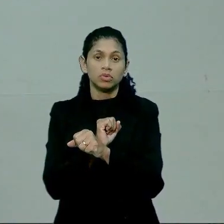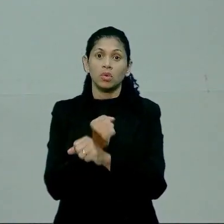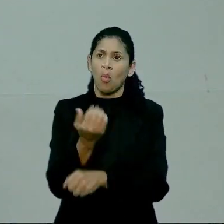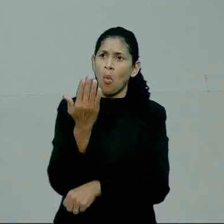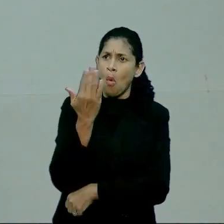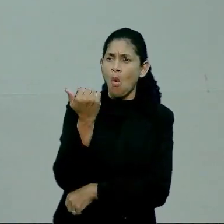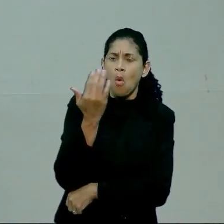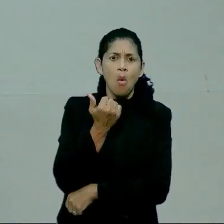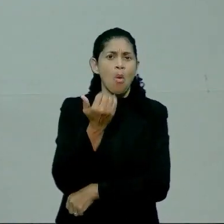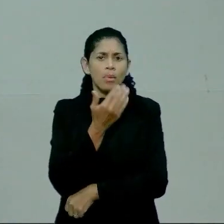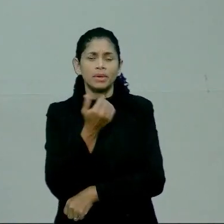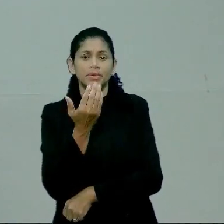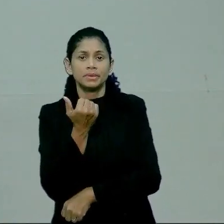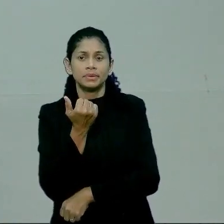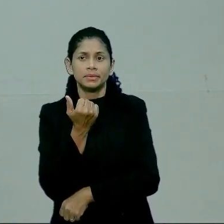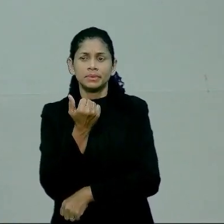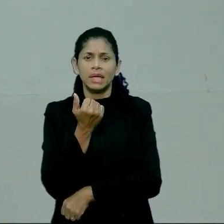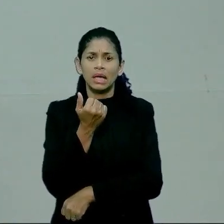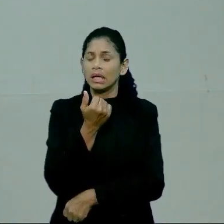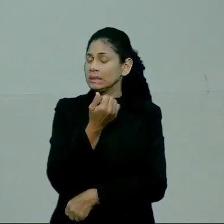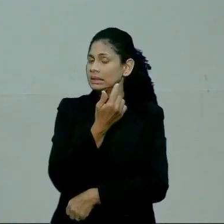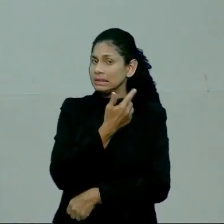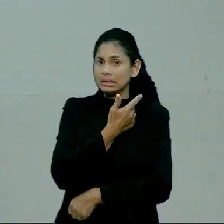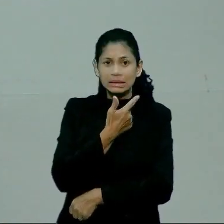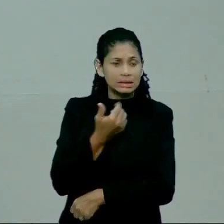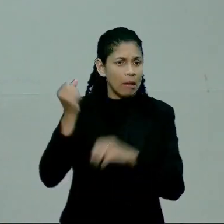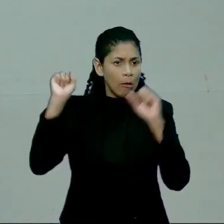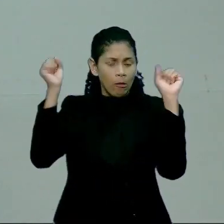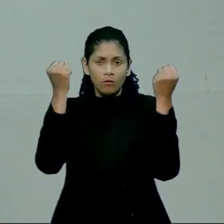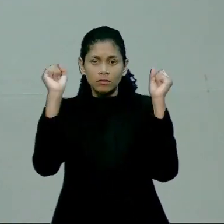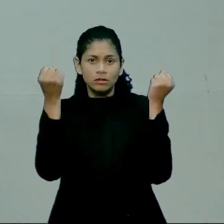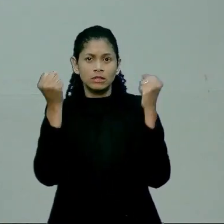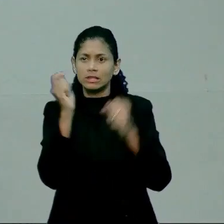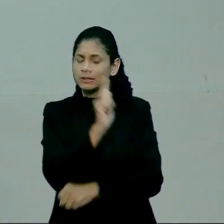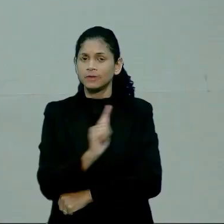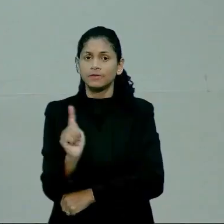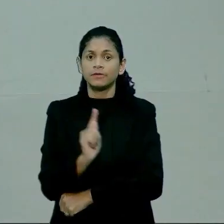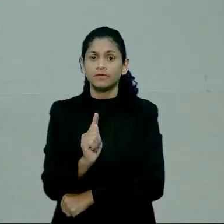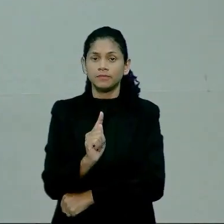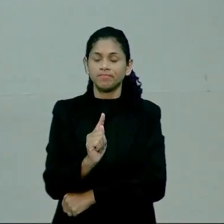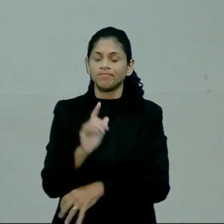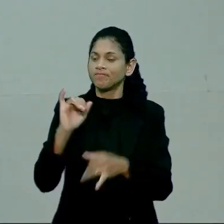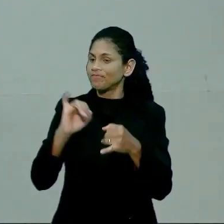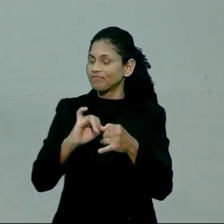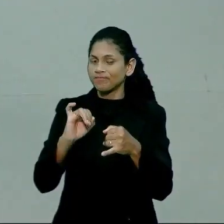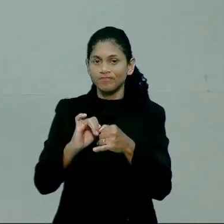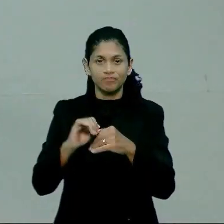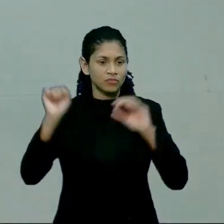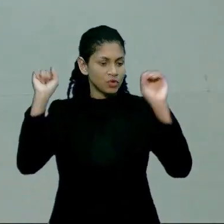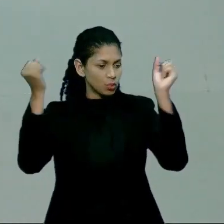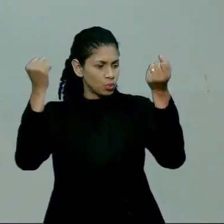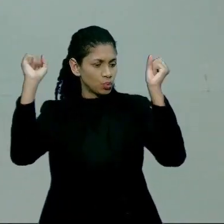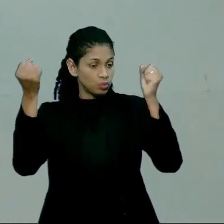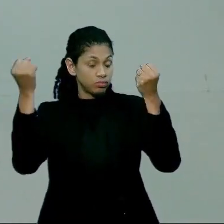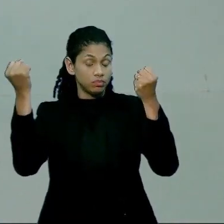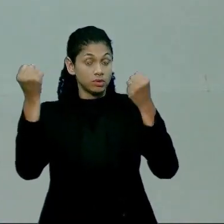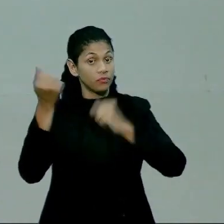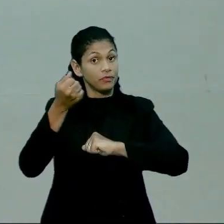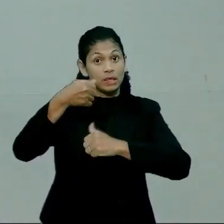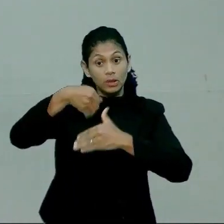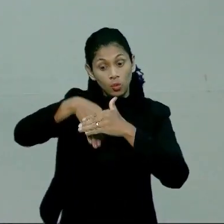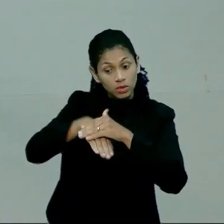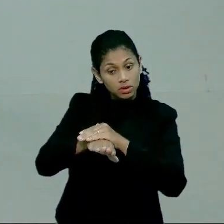alimentação, não fiz nada, não gastei, não consumi, vou ali armazenar, vou virar um investidor de